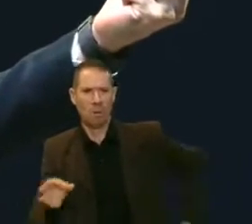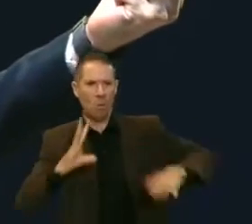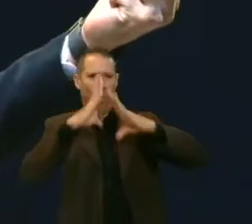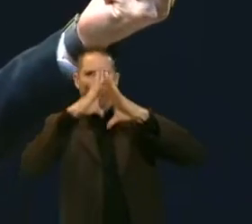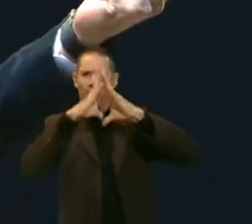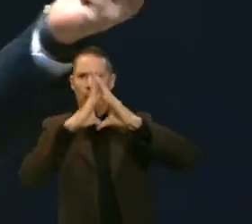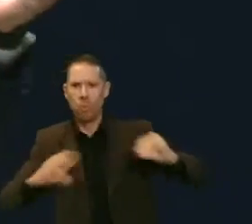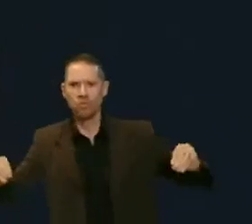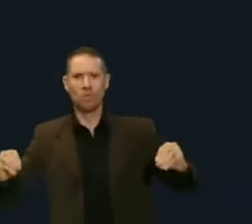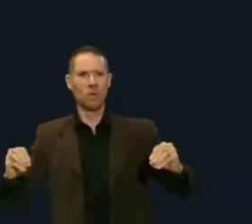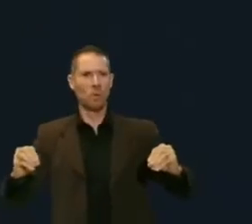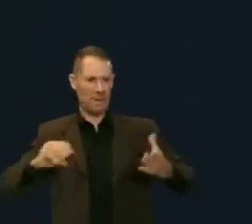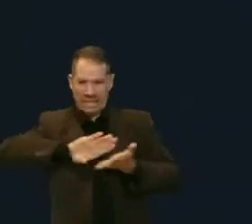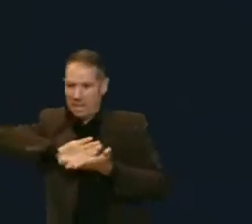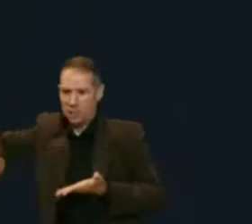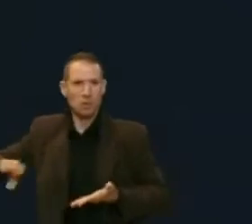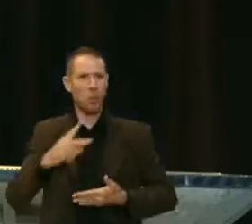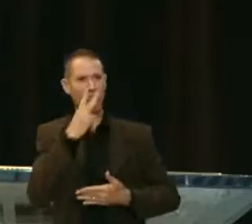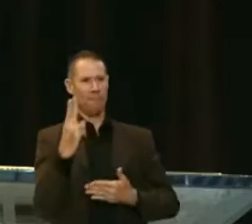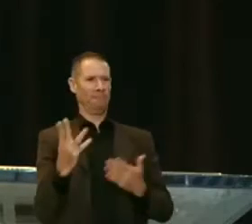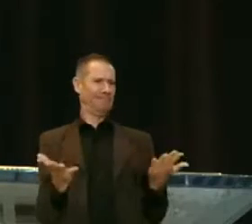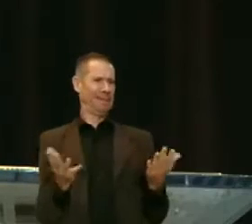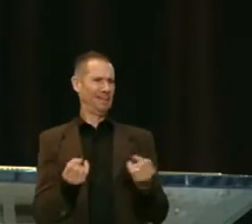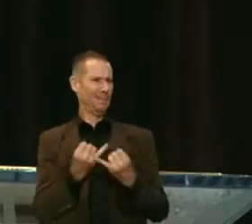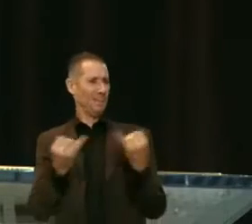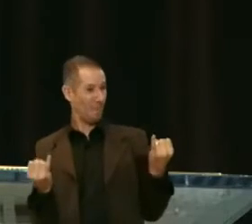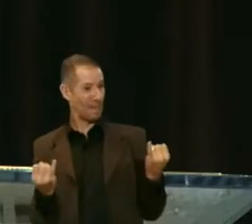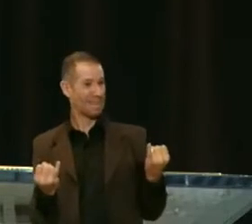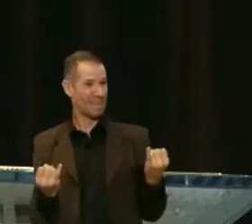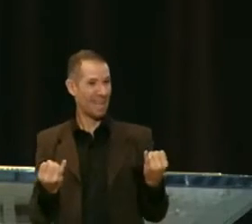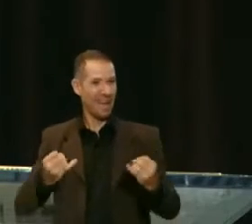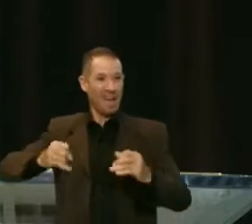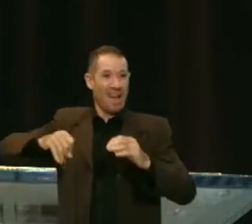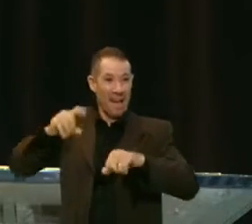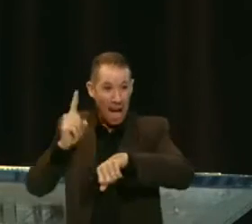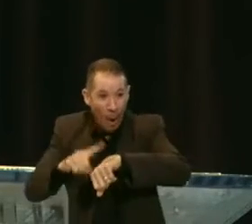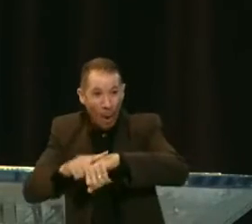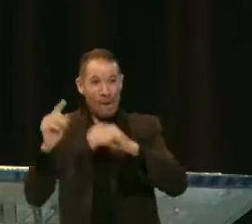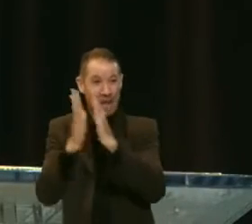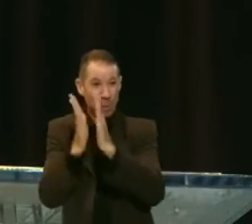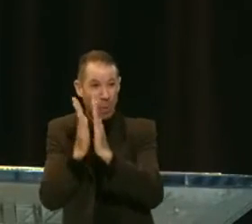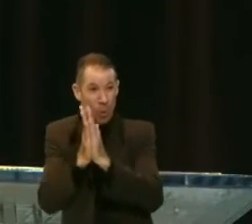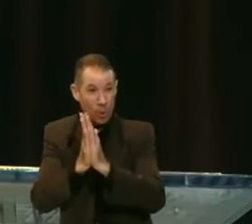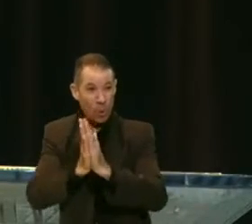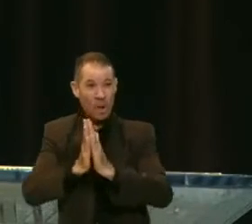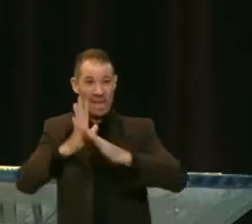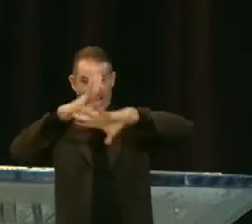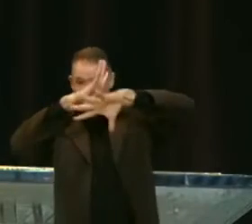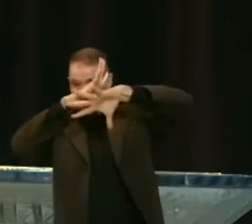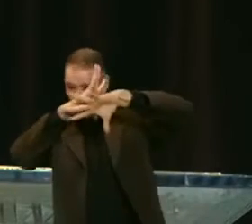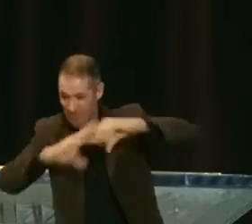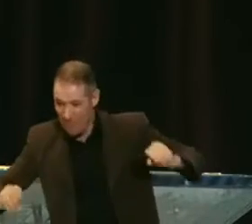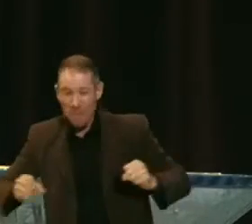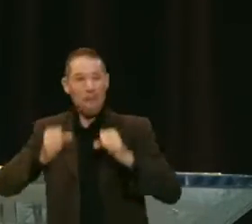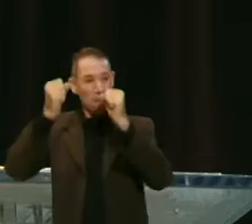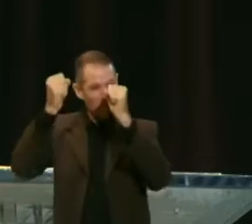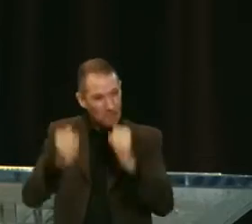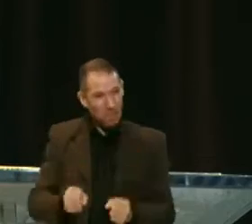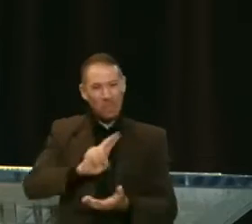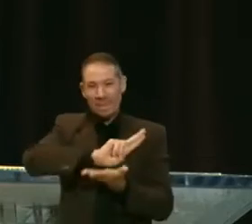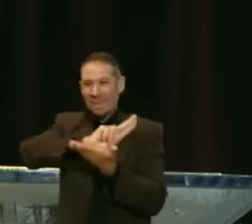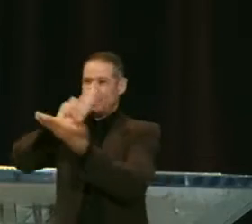fora. Na hora que nós oramos por cura, ela foi curada. Há poder no nome de Jesus para